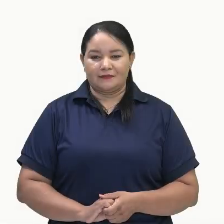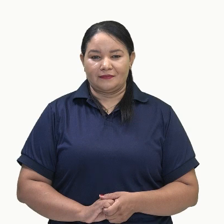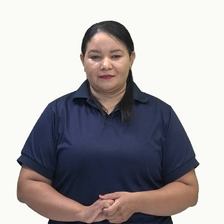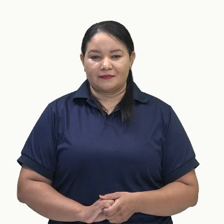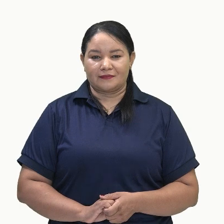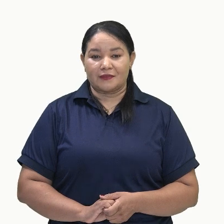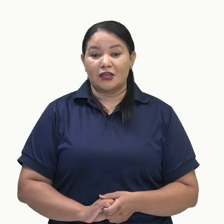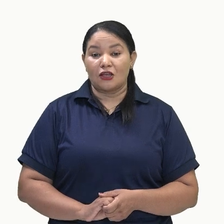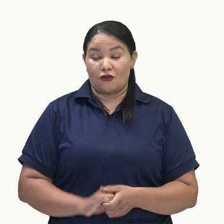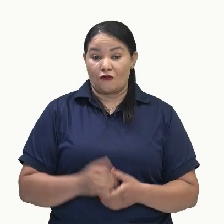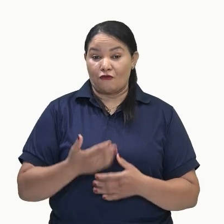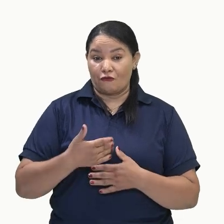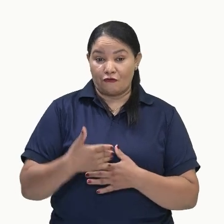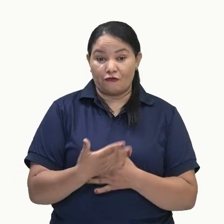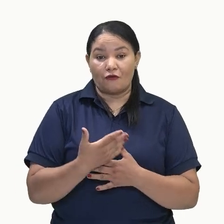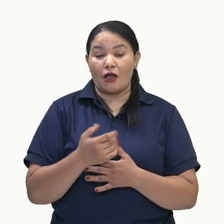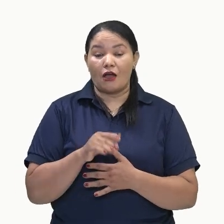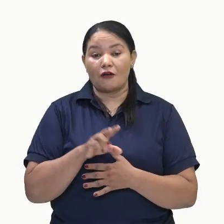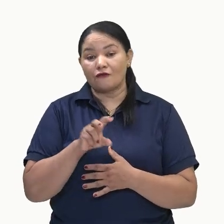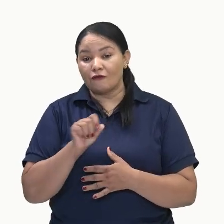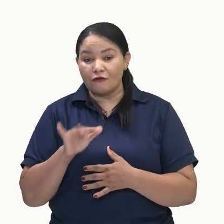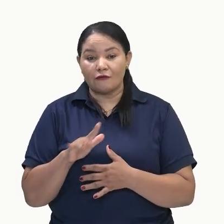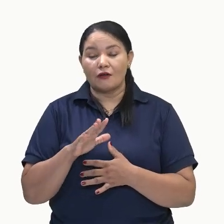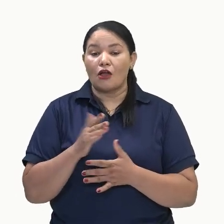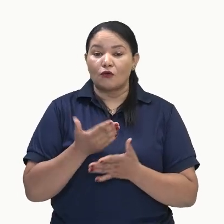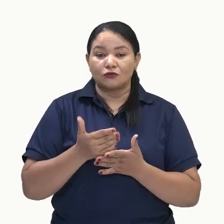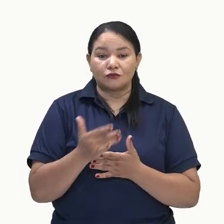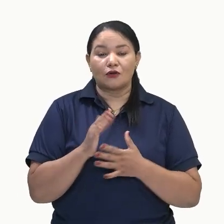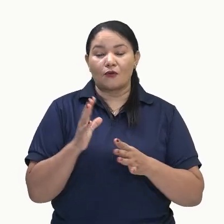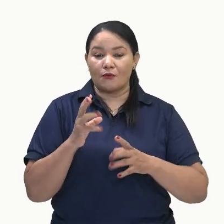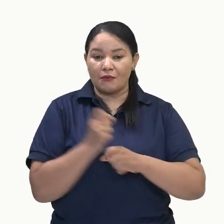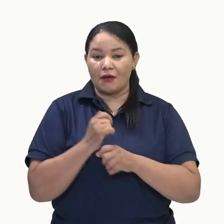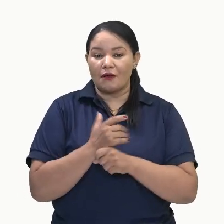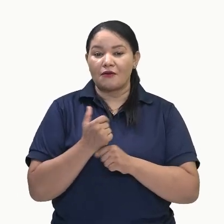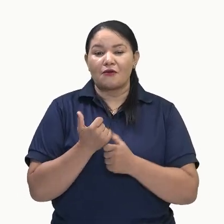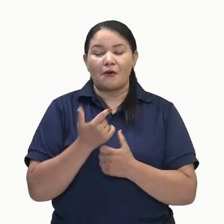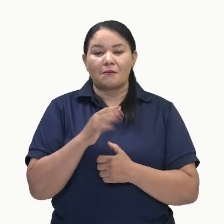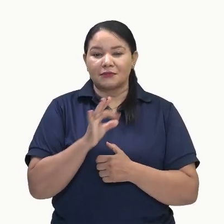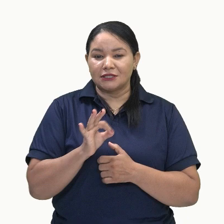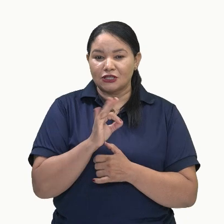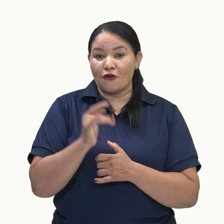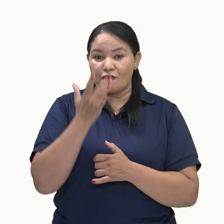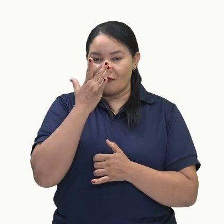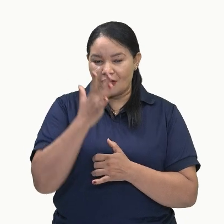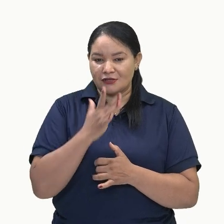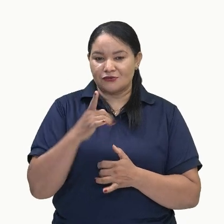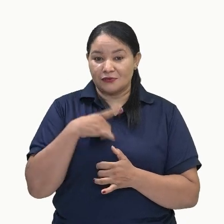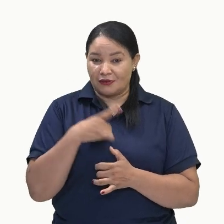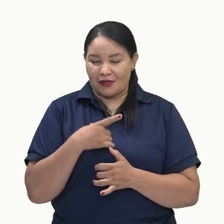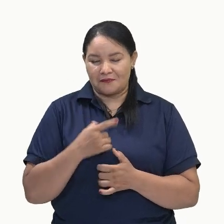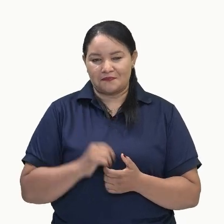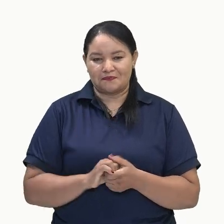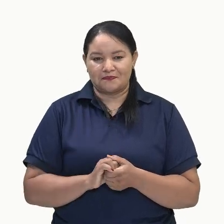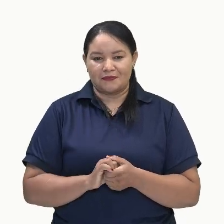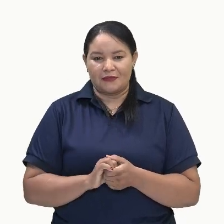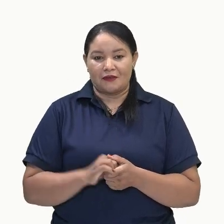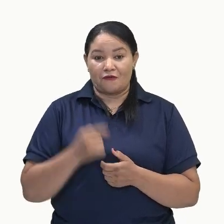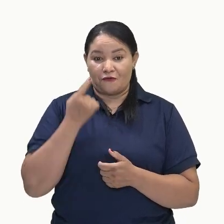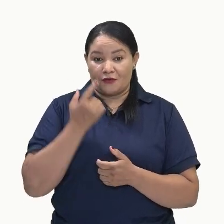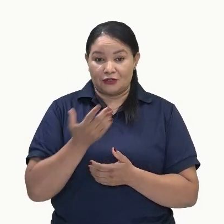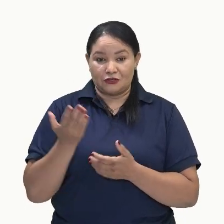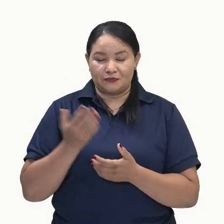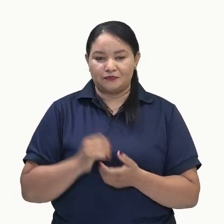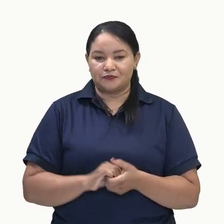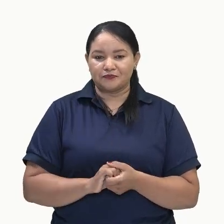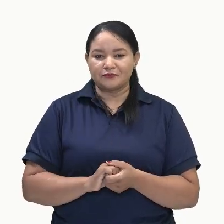Bora continuar, porque tem agora um cálculo percentual, que é um dos mais fáceis que tem, pessoal. Olha só. Vamos